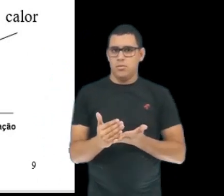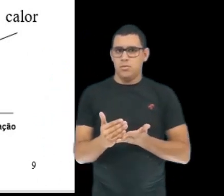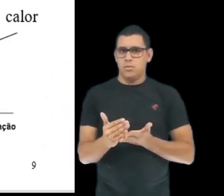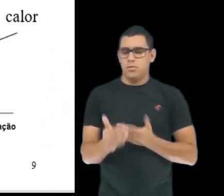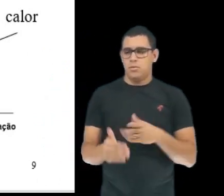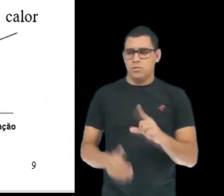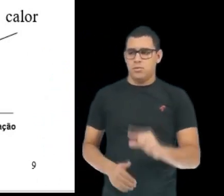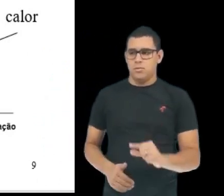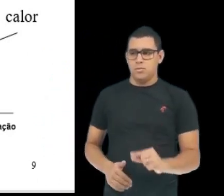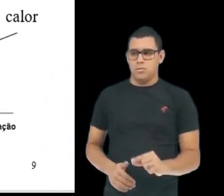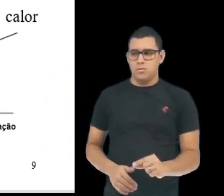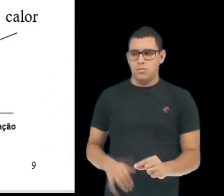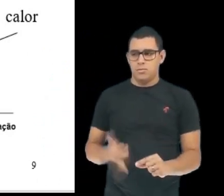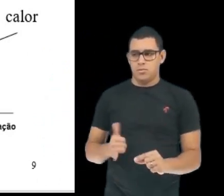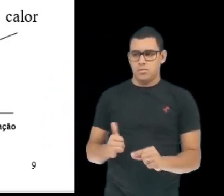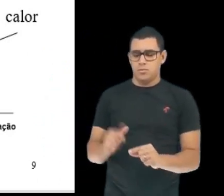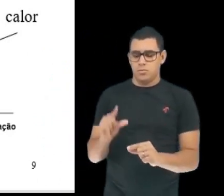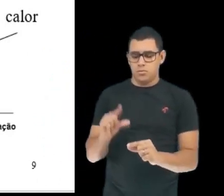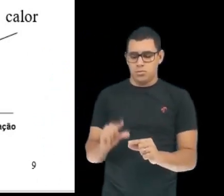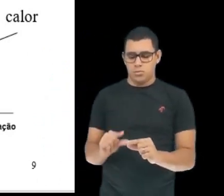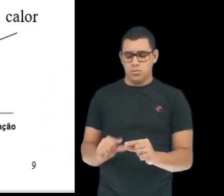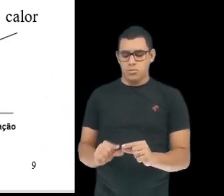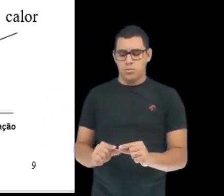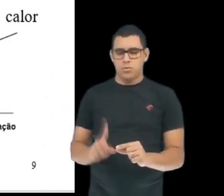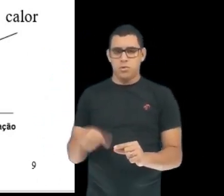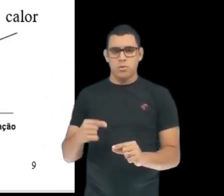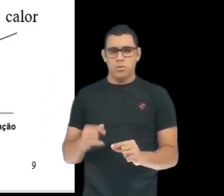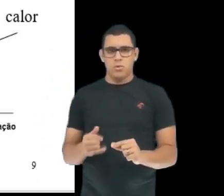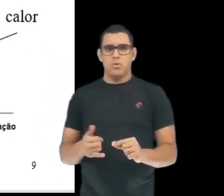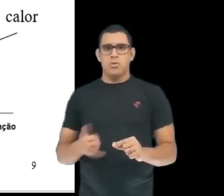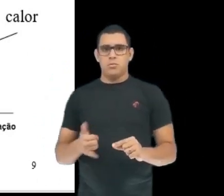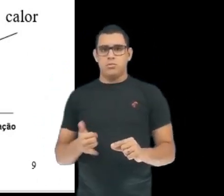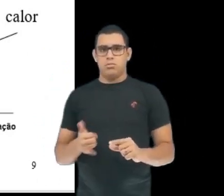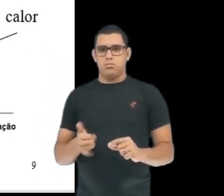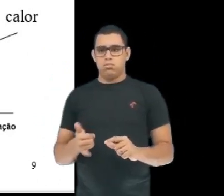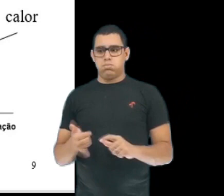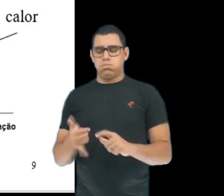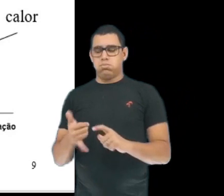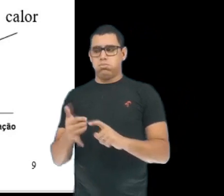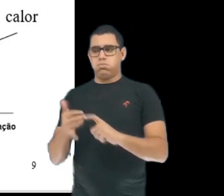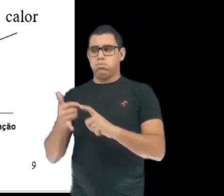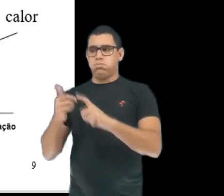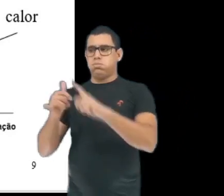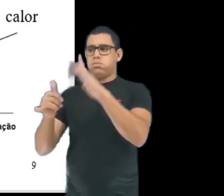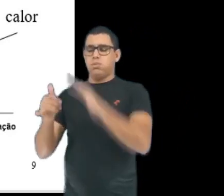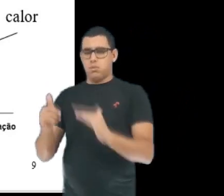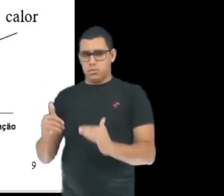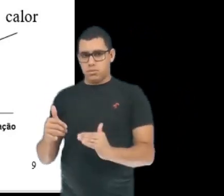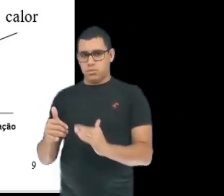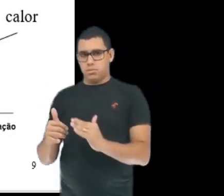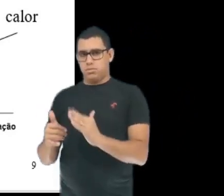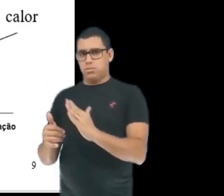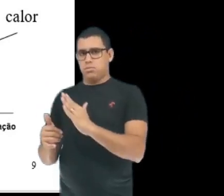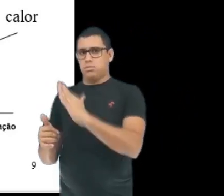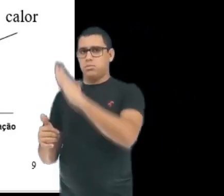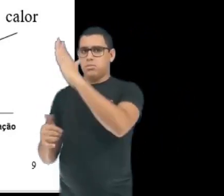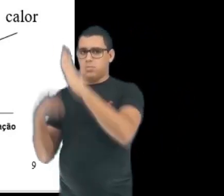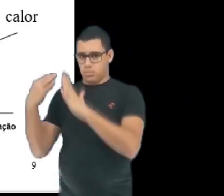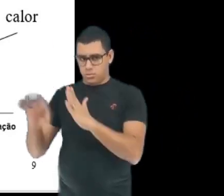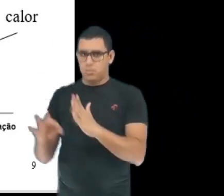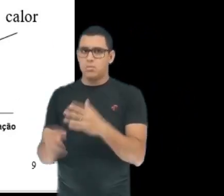ela iniciou, a quantidade de energia nos reagentes era menor do que a quantidade de